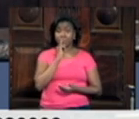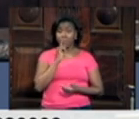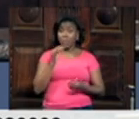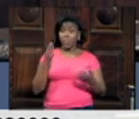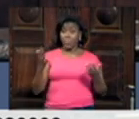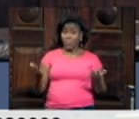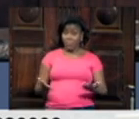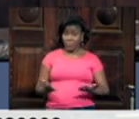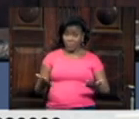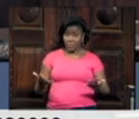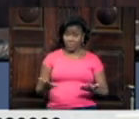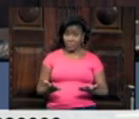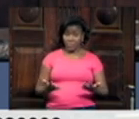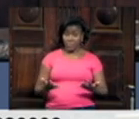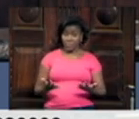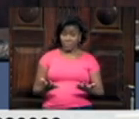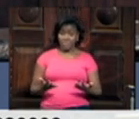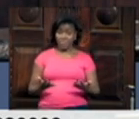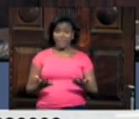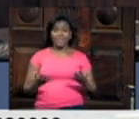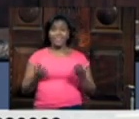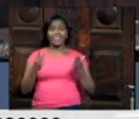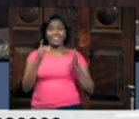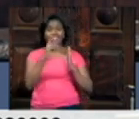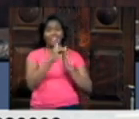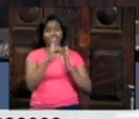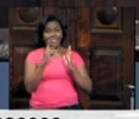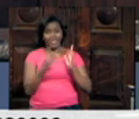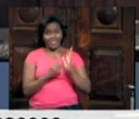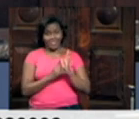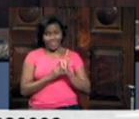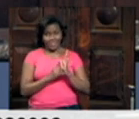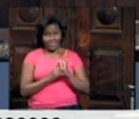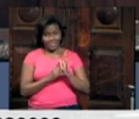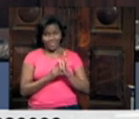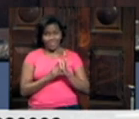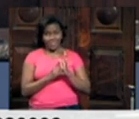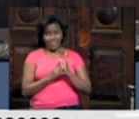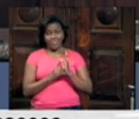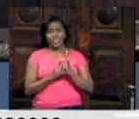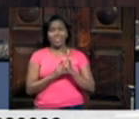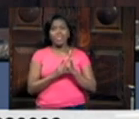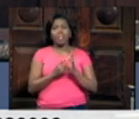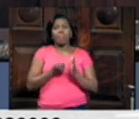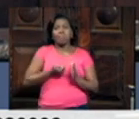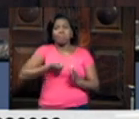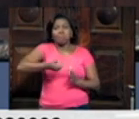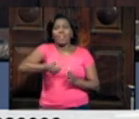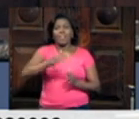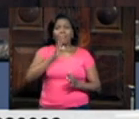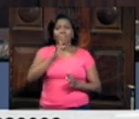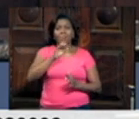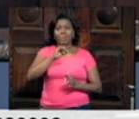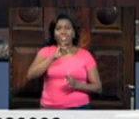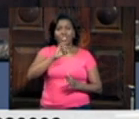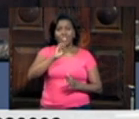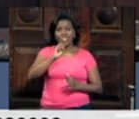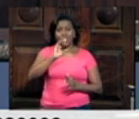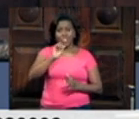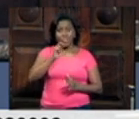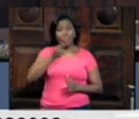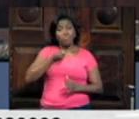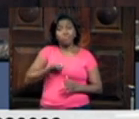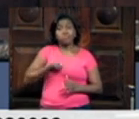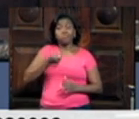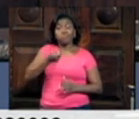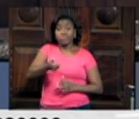hoje, o decreto para dar o benefício fiscal para uma determinada empresa,